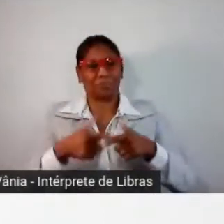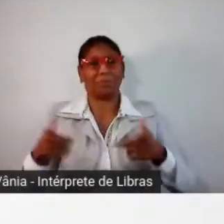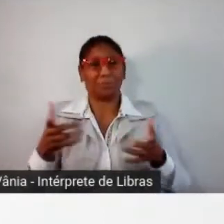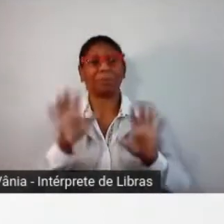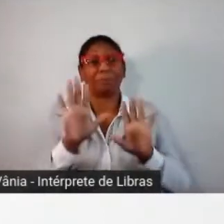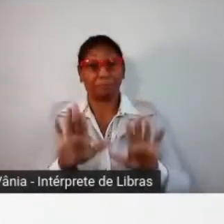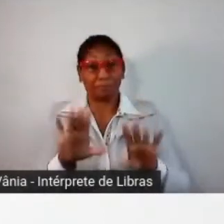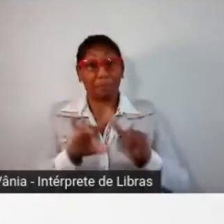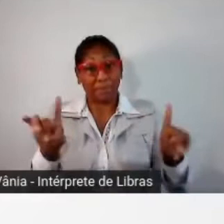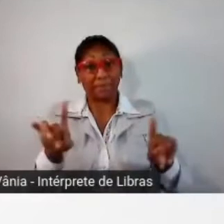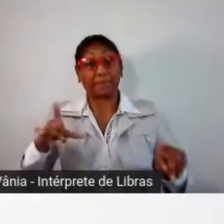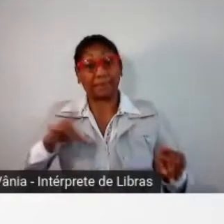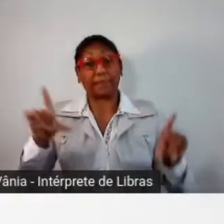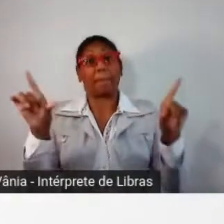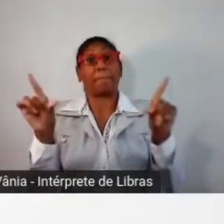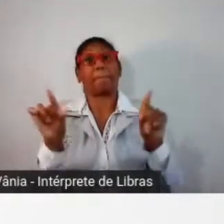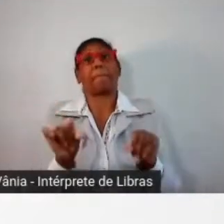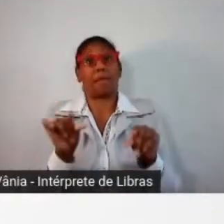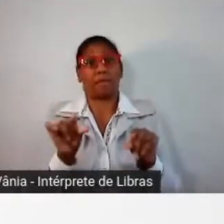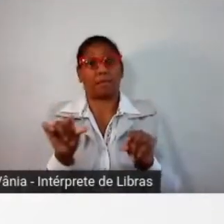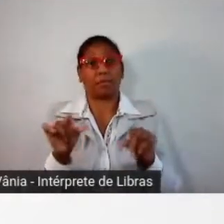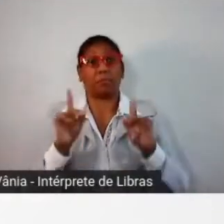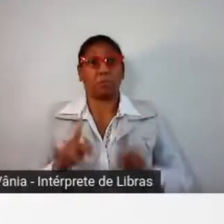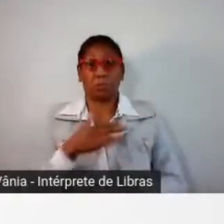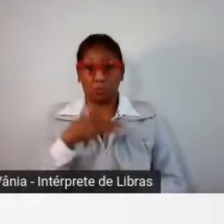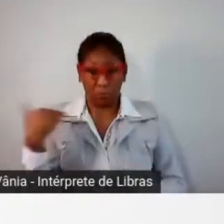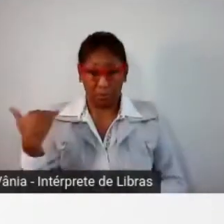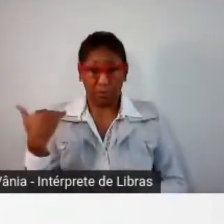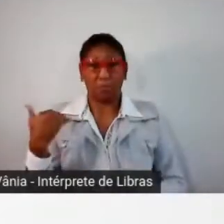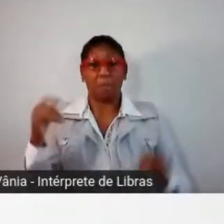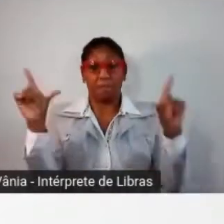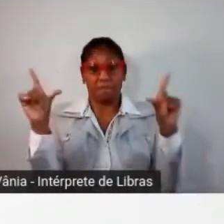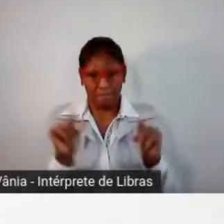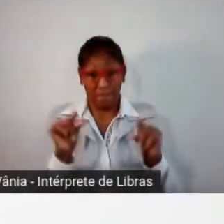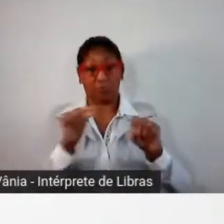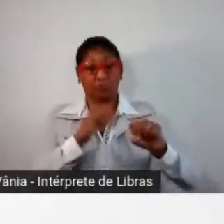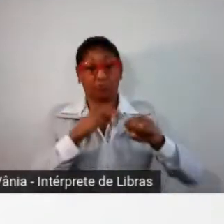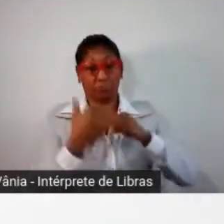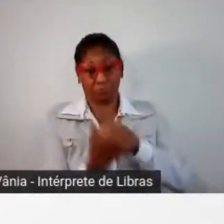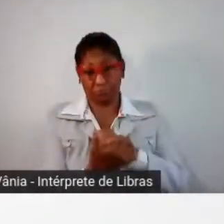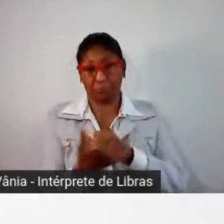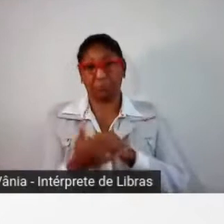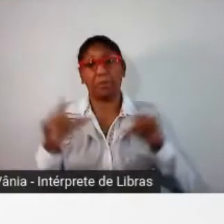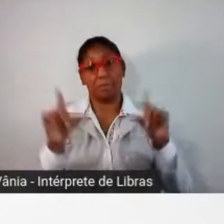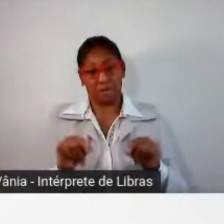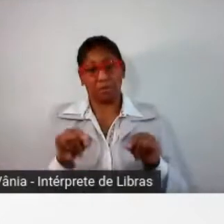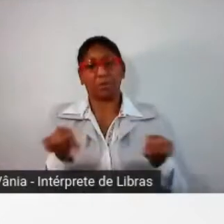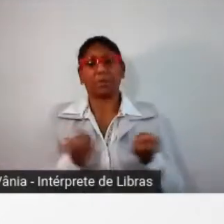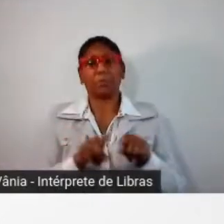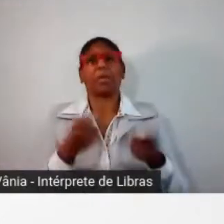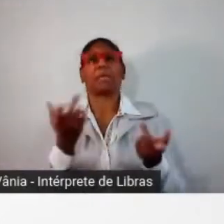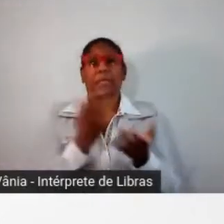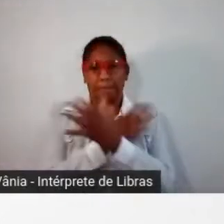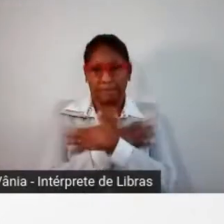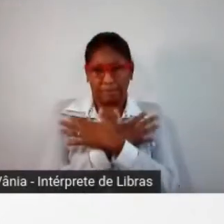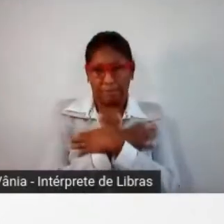temos menos casos, menos óbitos e trabalhamos para ter também menos empregos perdidos aqui no